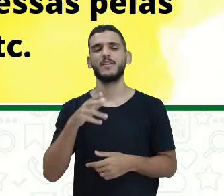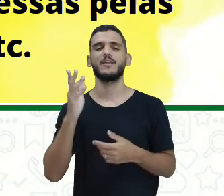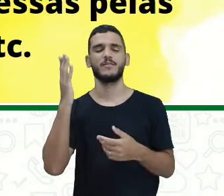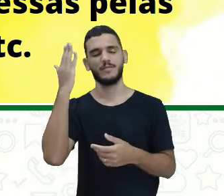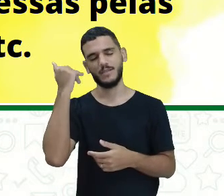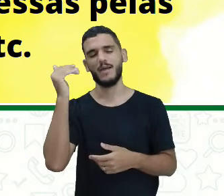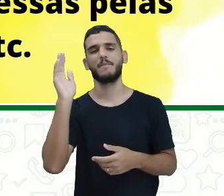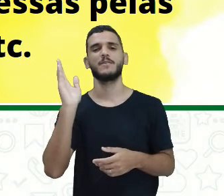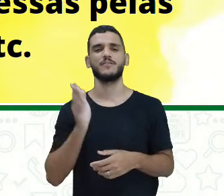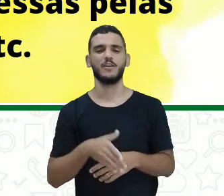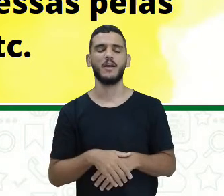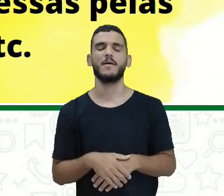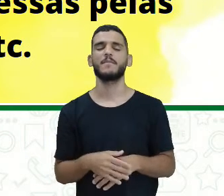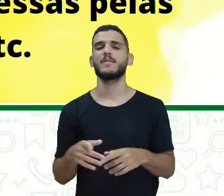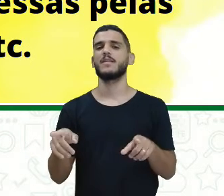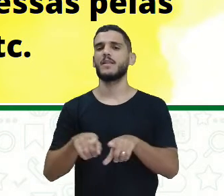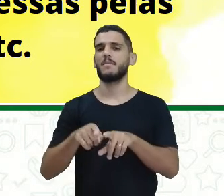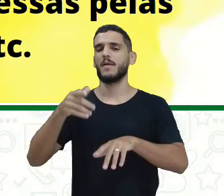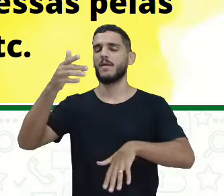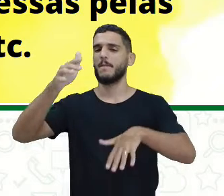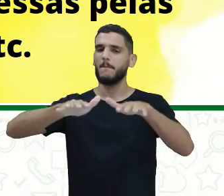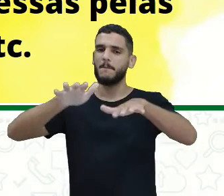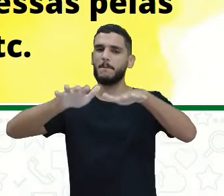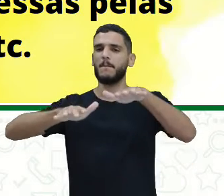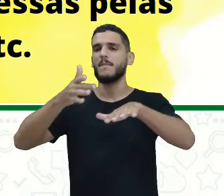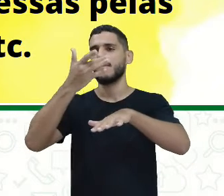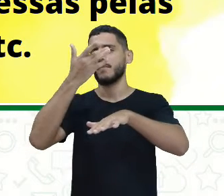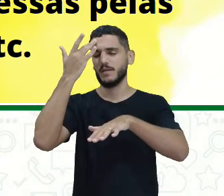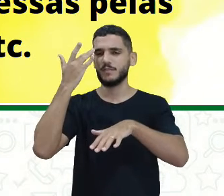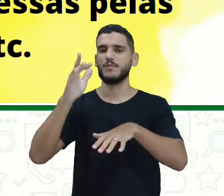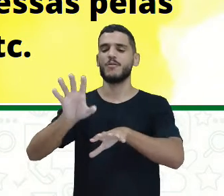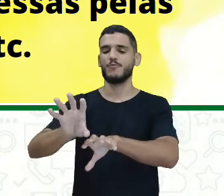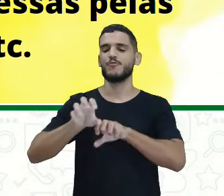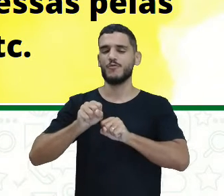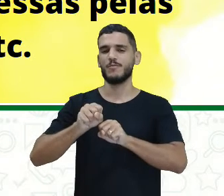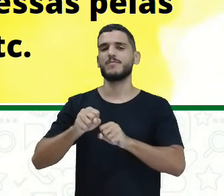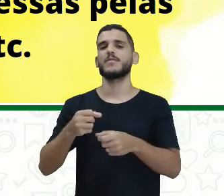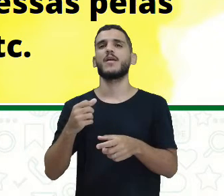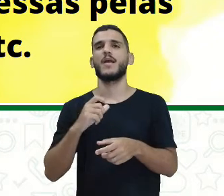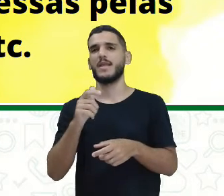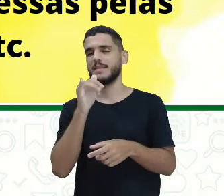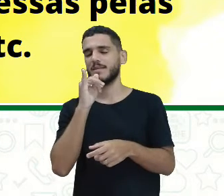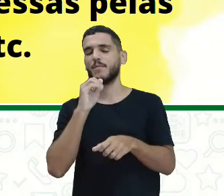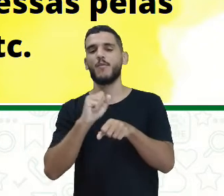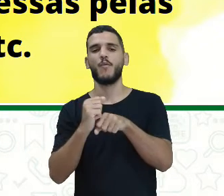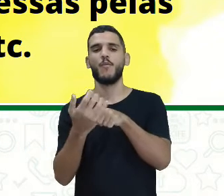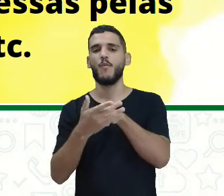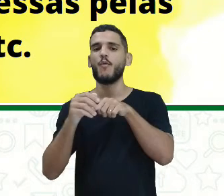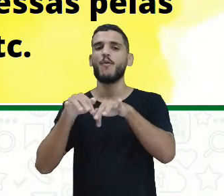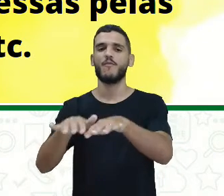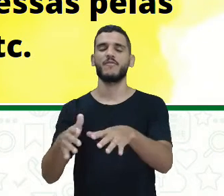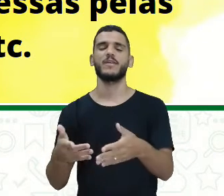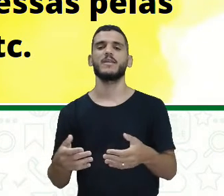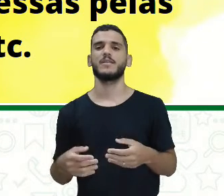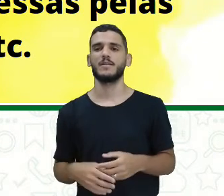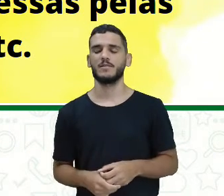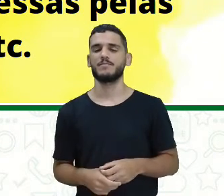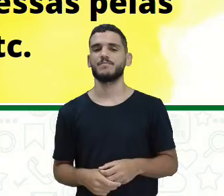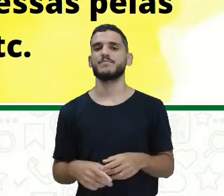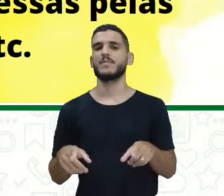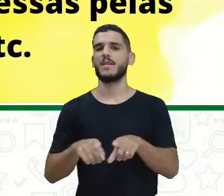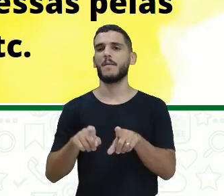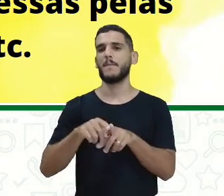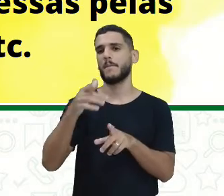Então, média de pessoas que estavam contaminadas com a Covid, né? Média de pessoas que